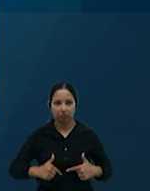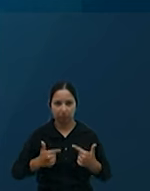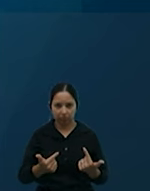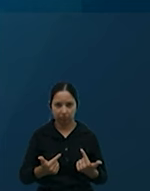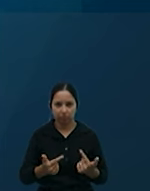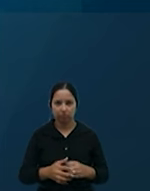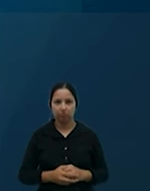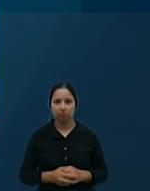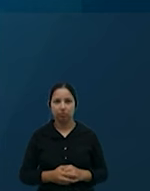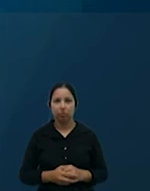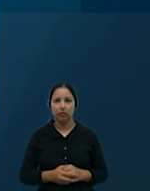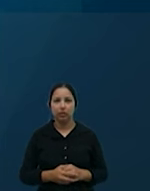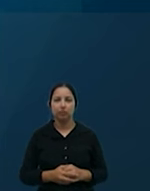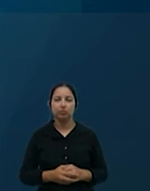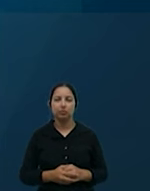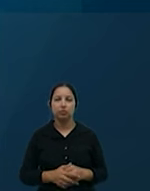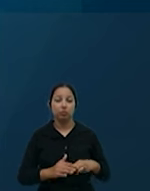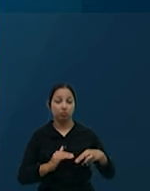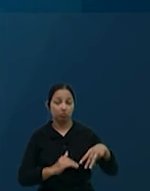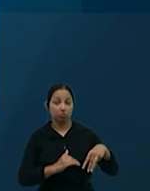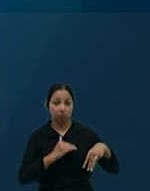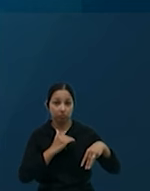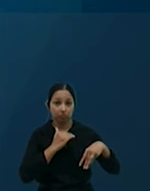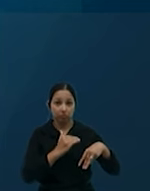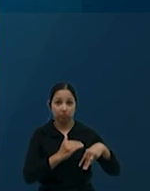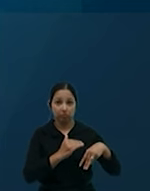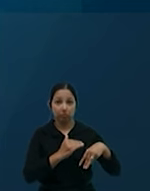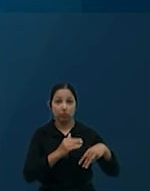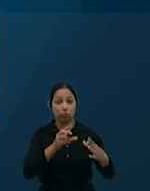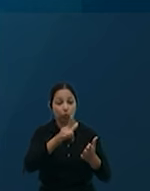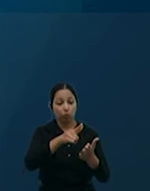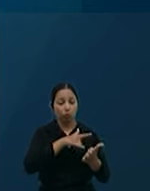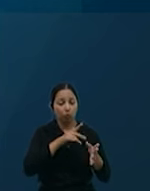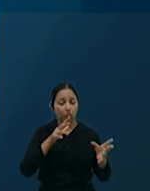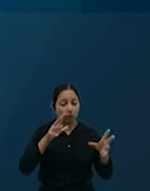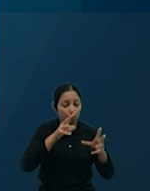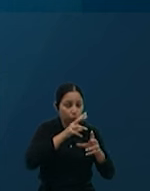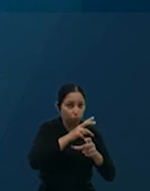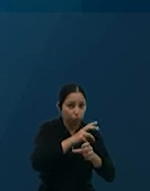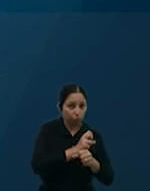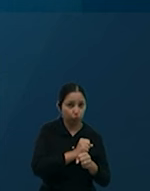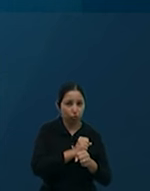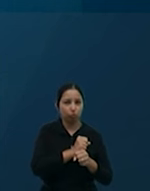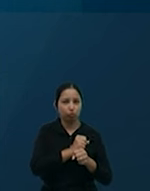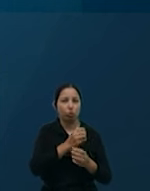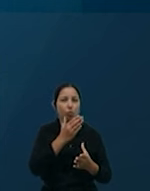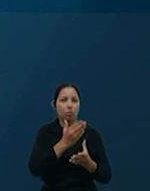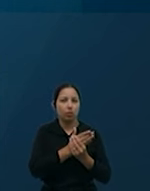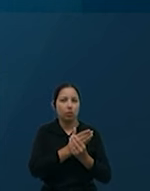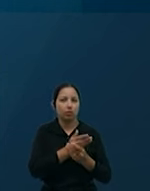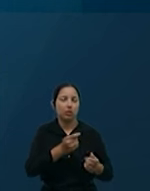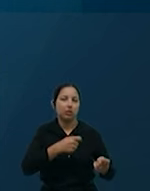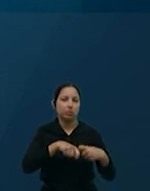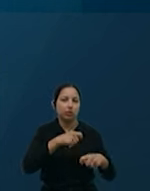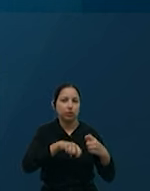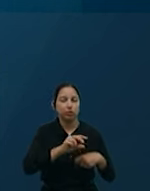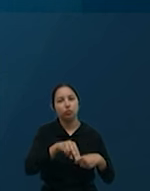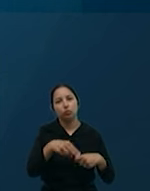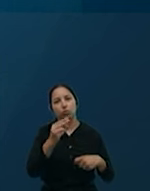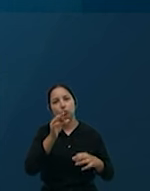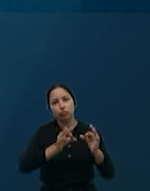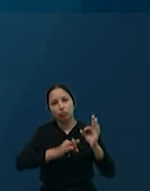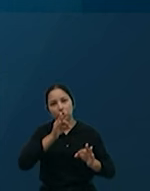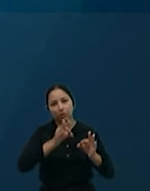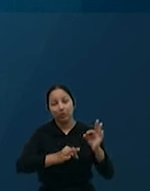sobre a eventual diversidade de documentos juntados em processo administrativo e judicial, a regra geral será o necessário prévio